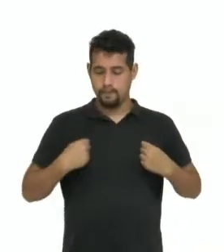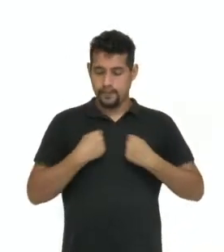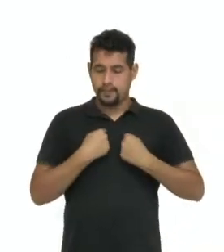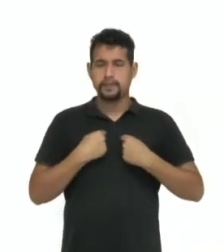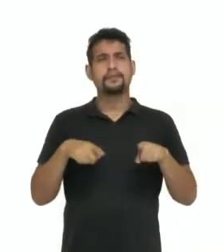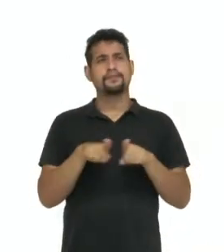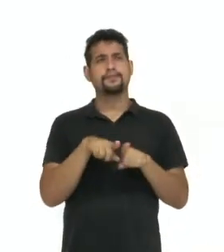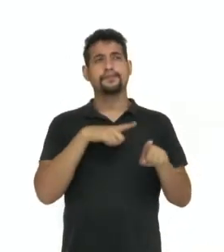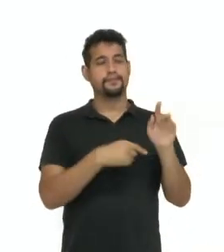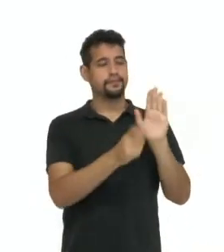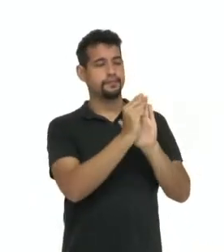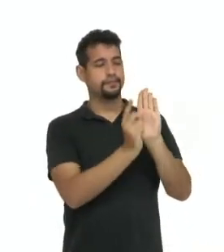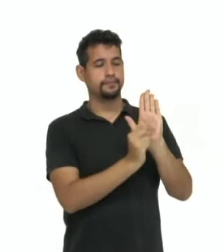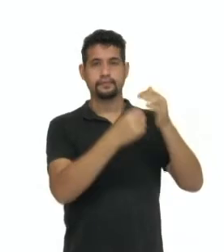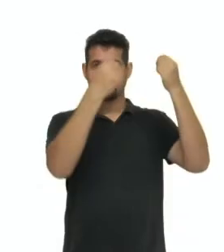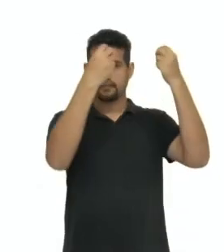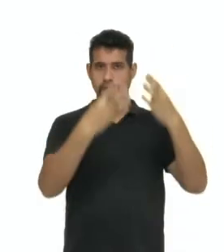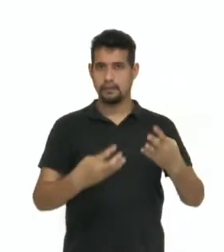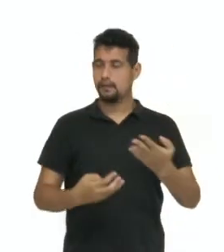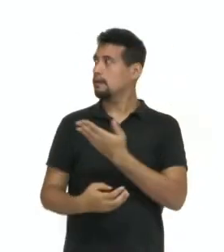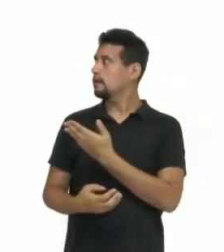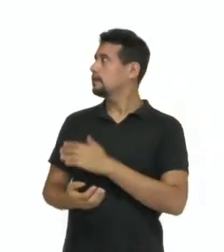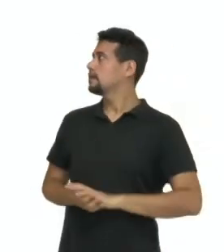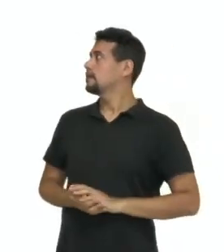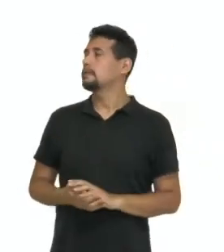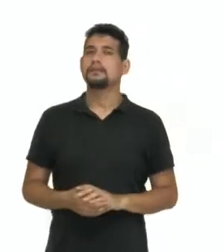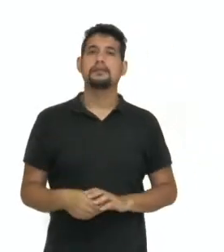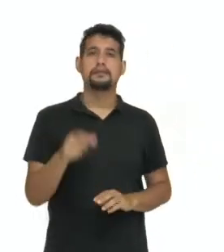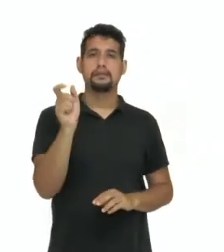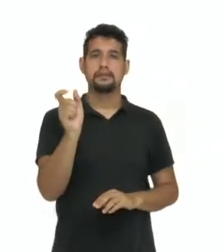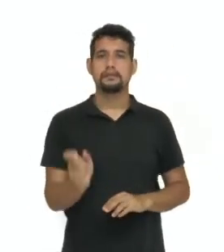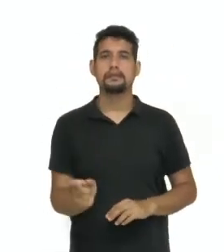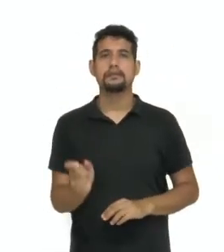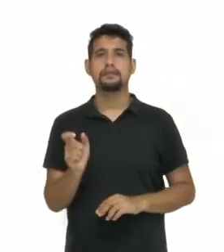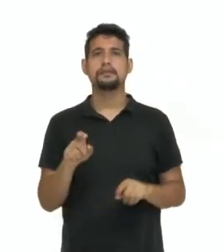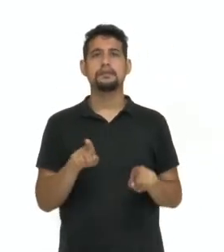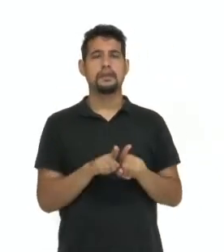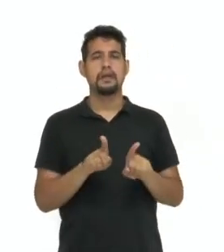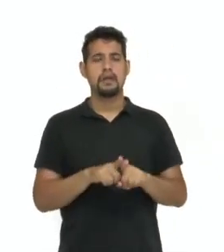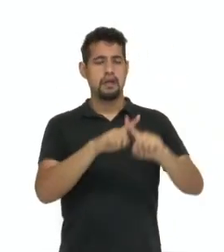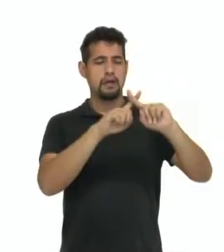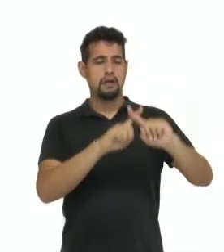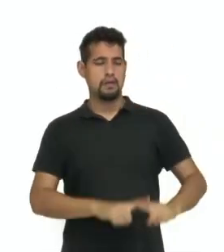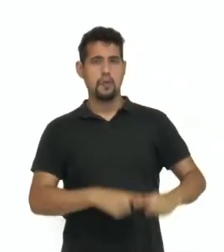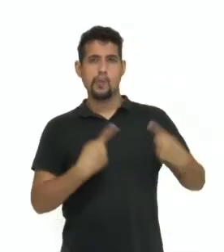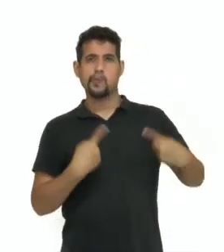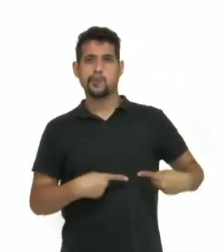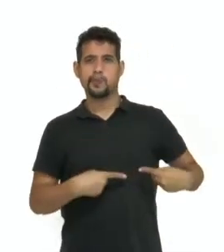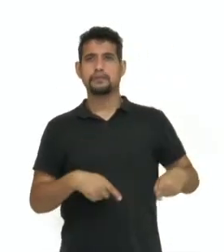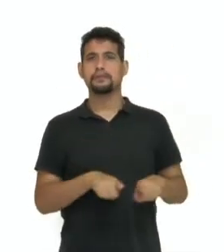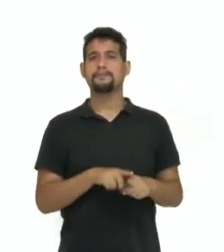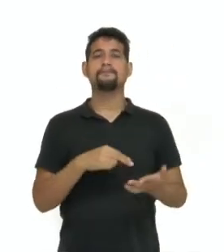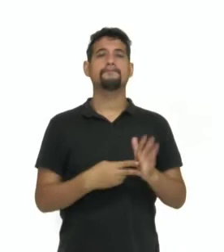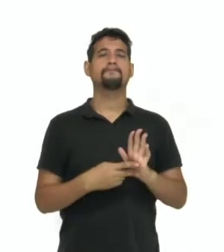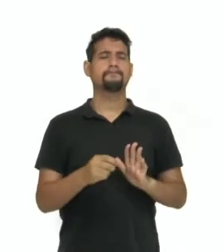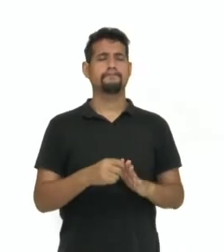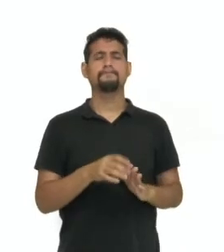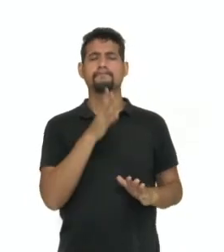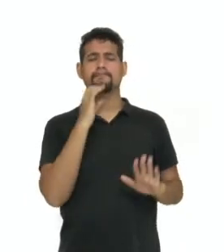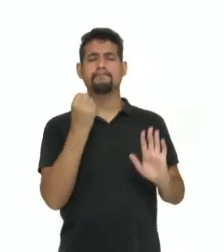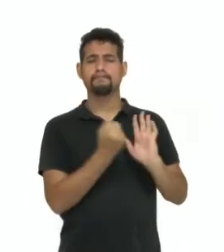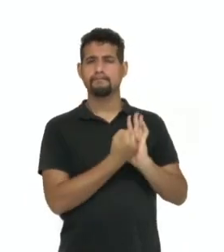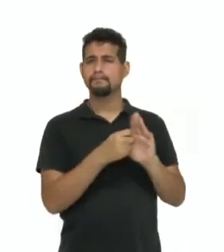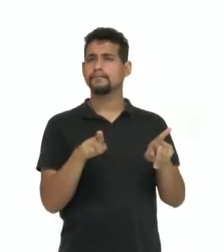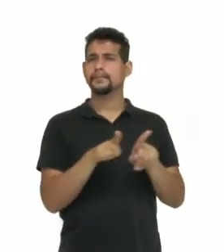artigo que trata disso, que caracteriza, né, essas disputas, que é por reconhecido,